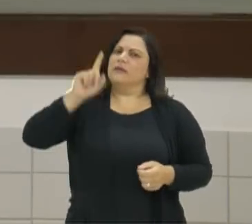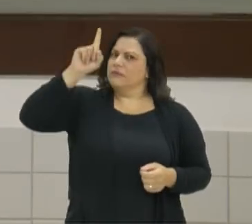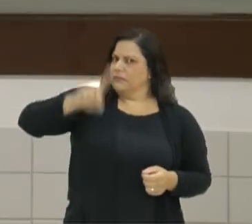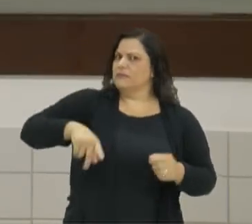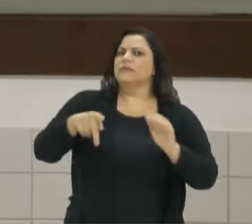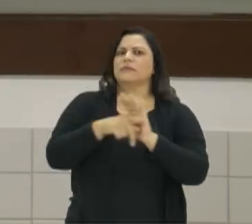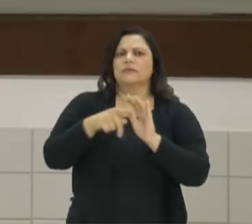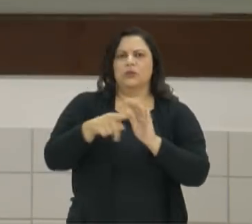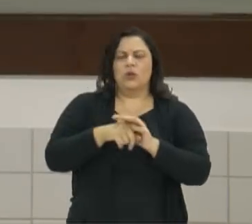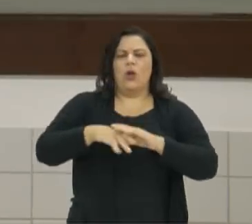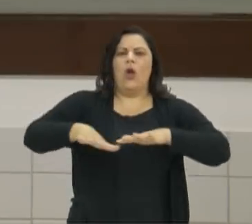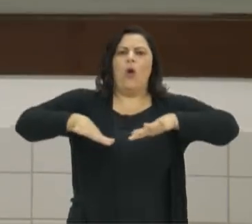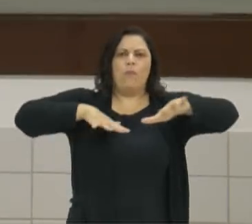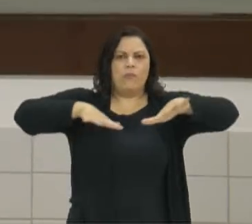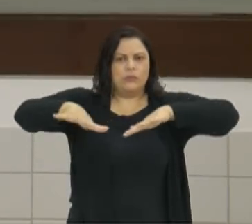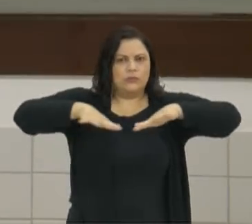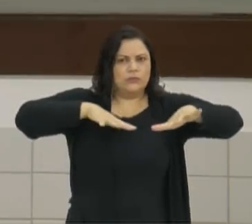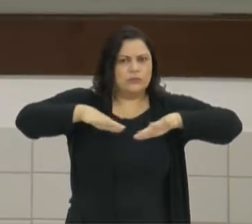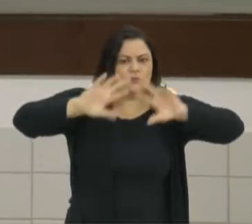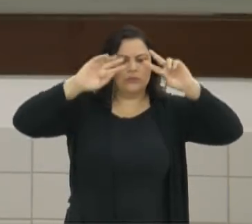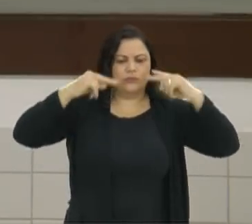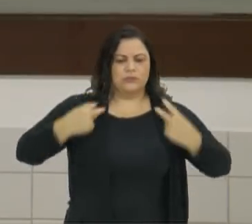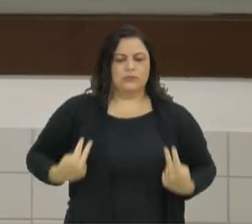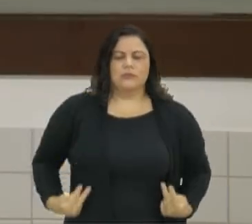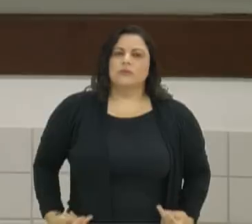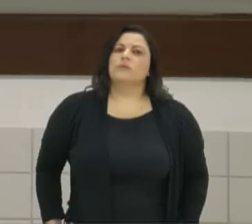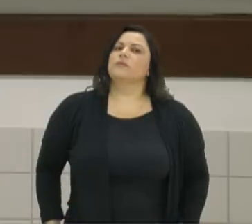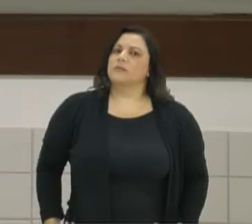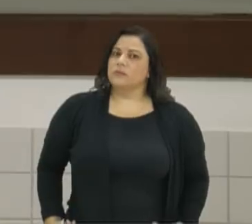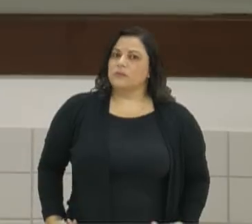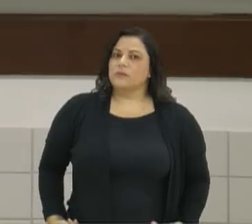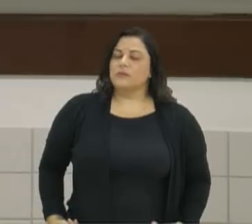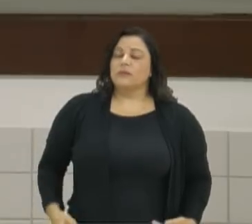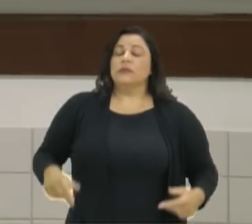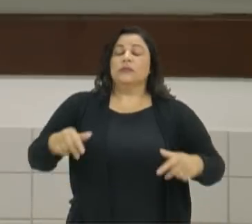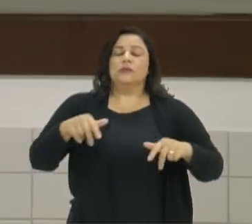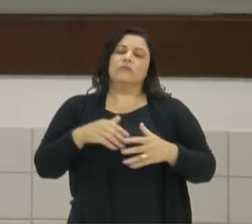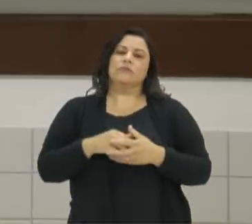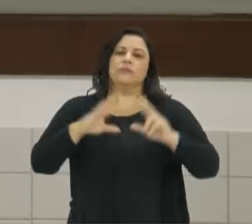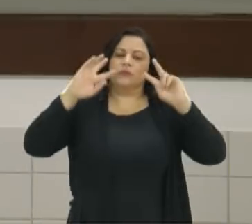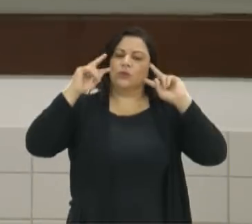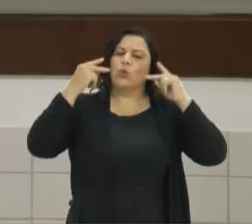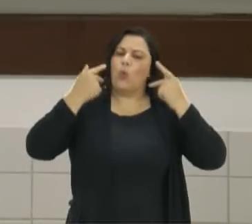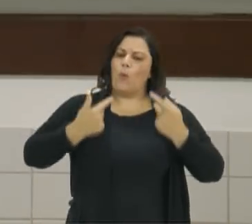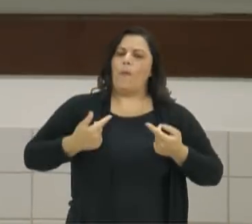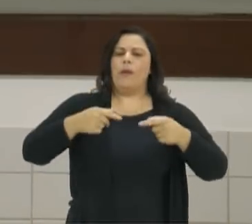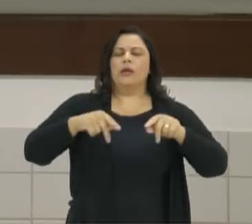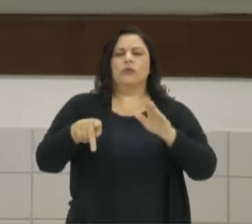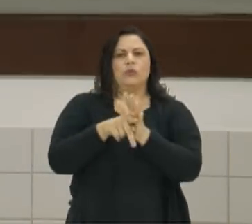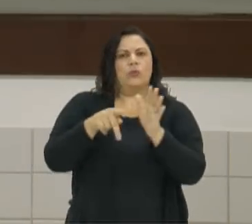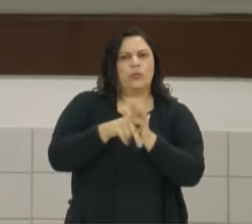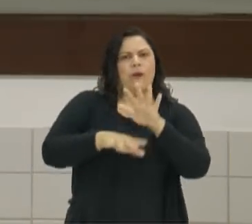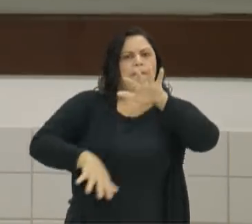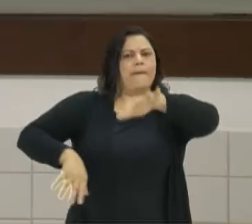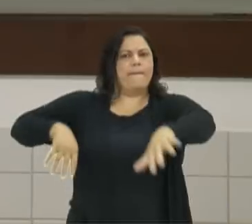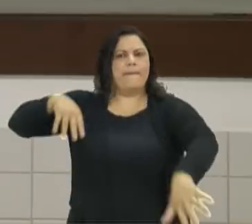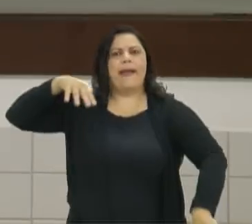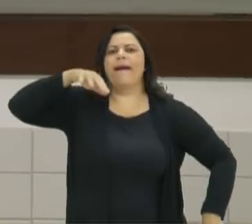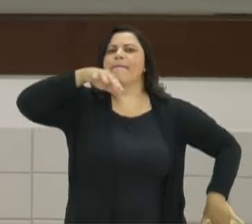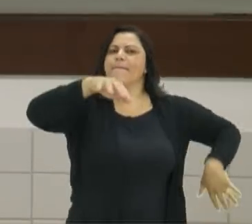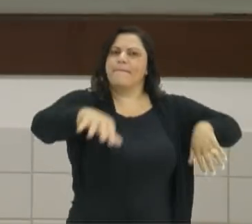daqueles movimentos humanos, uma daquelas atividades humanas que a gente liga à questão